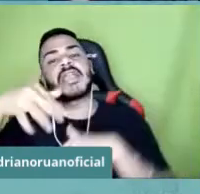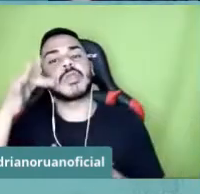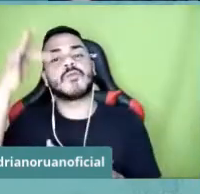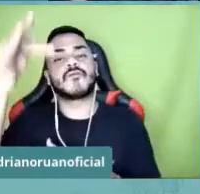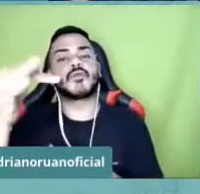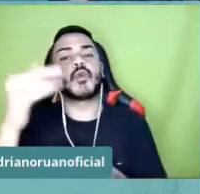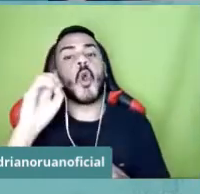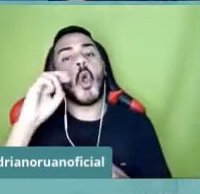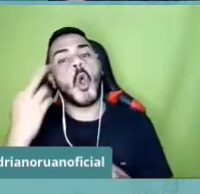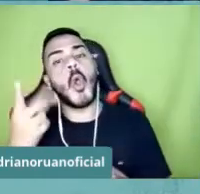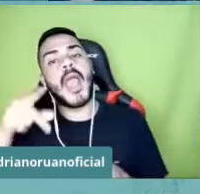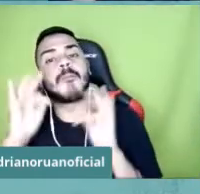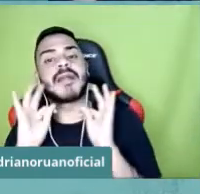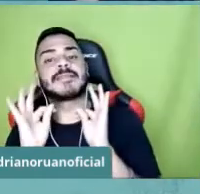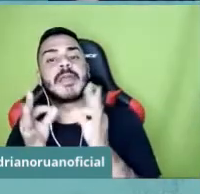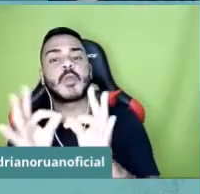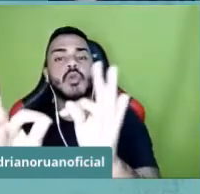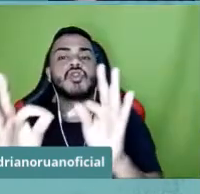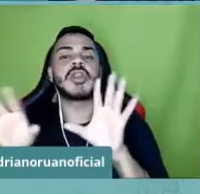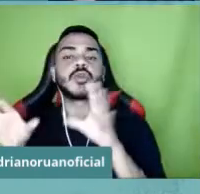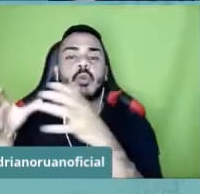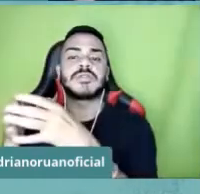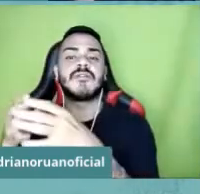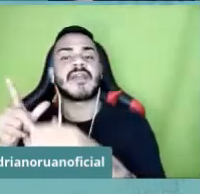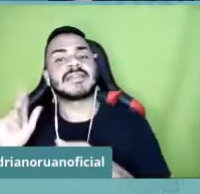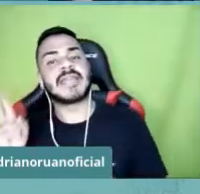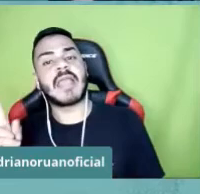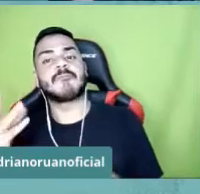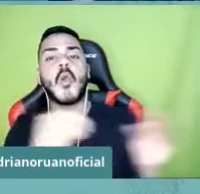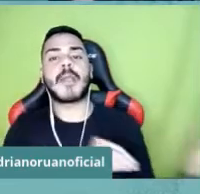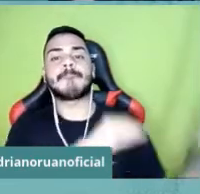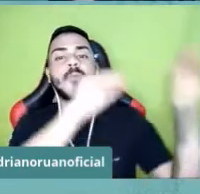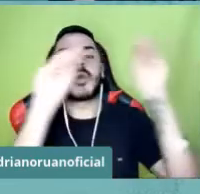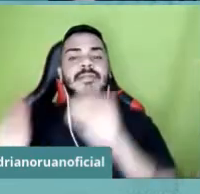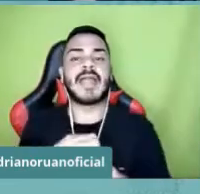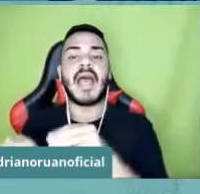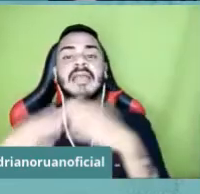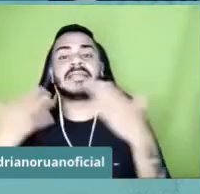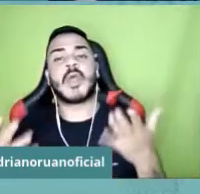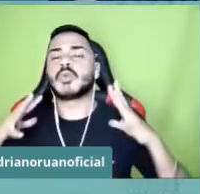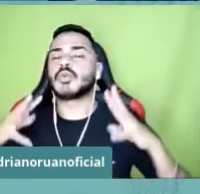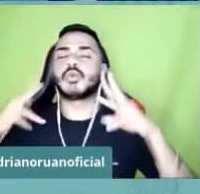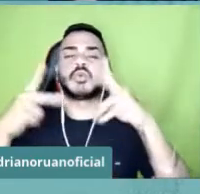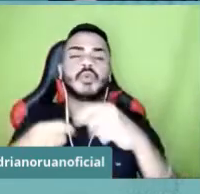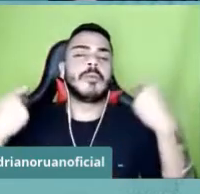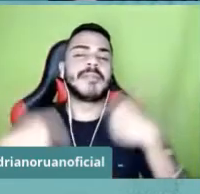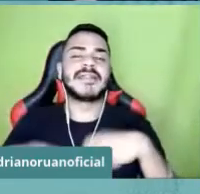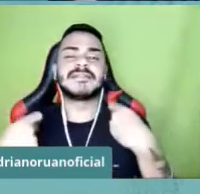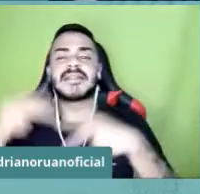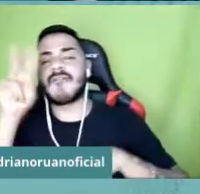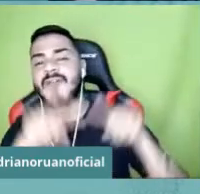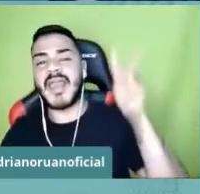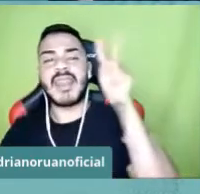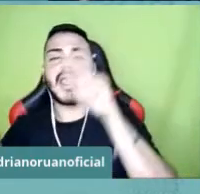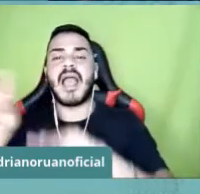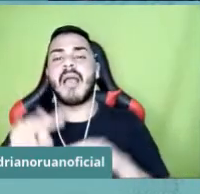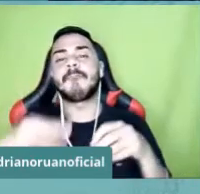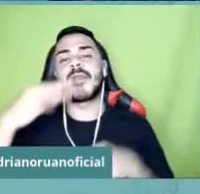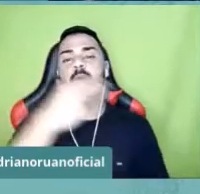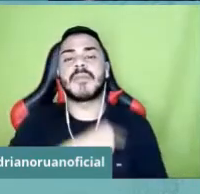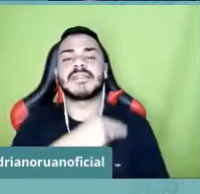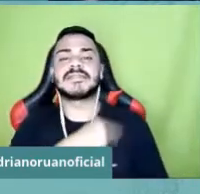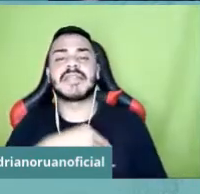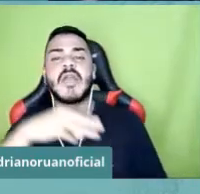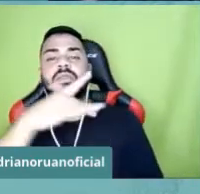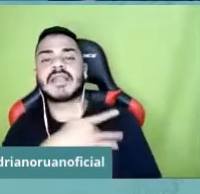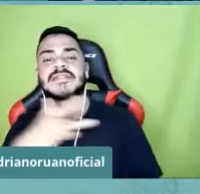é uma tecnologia exclusiva que eu sempre vou ter que importar? Então, tudo isso precisa ser avaliado pelo Ministério da Saúde